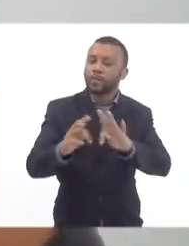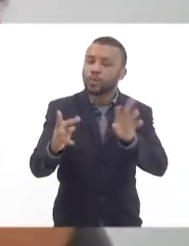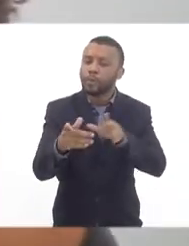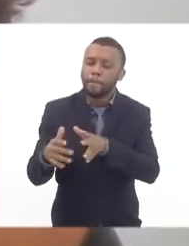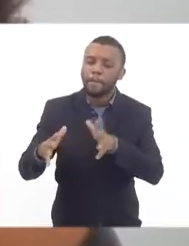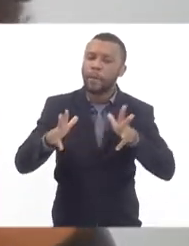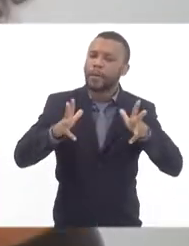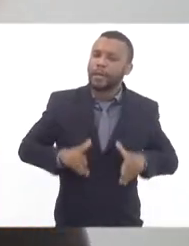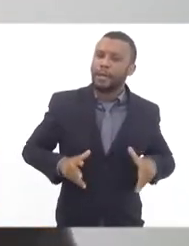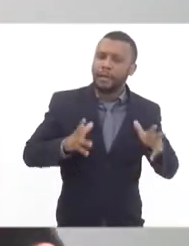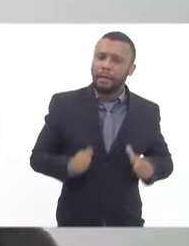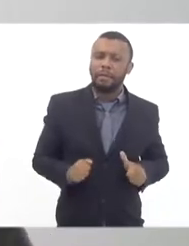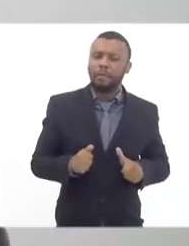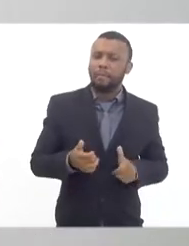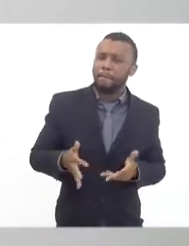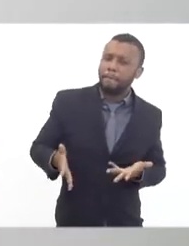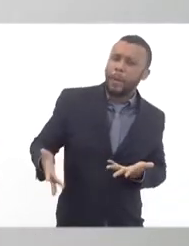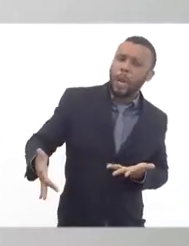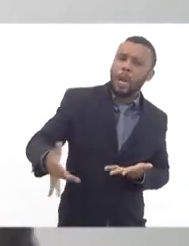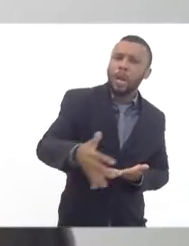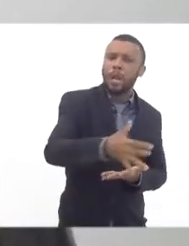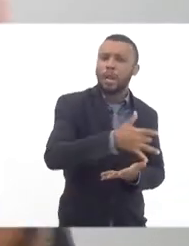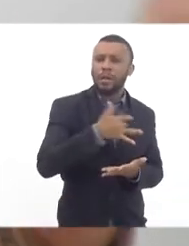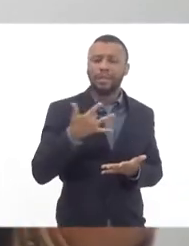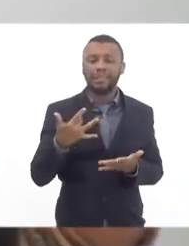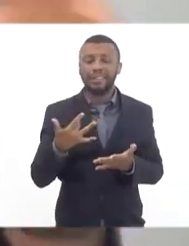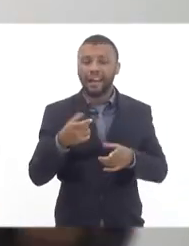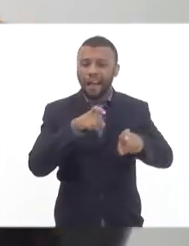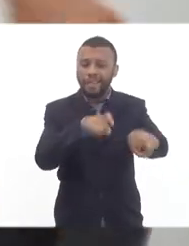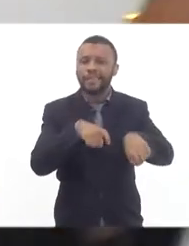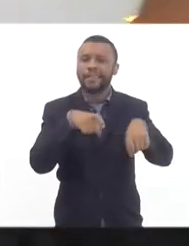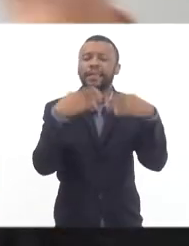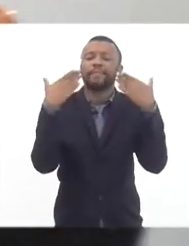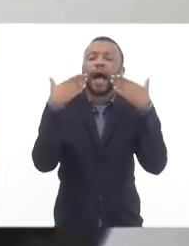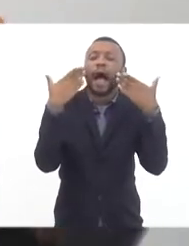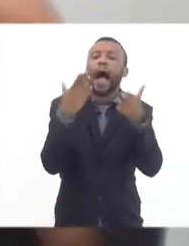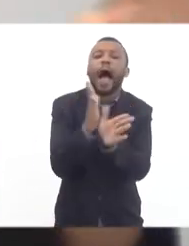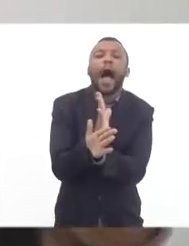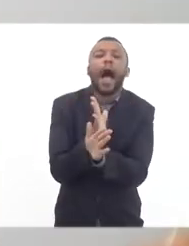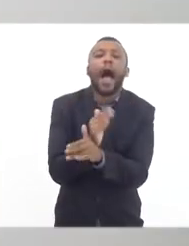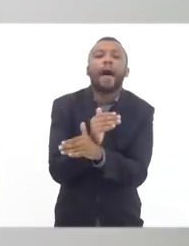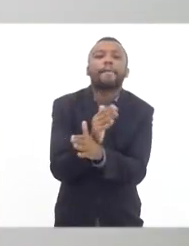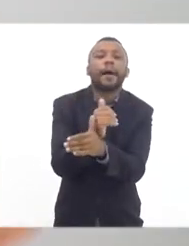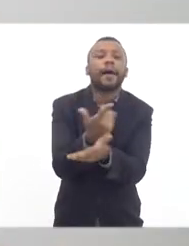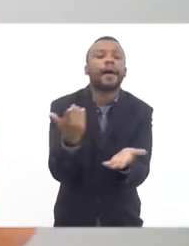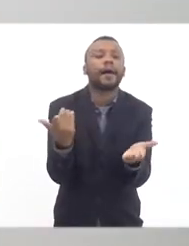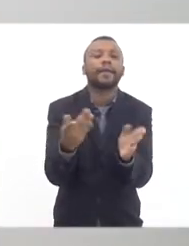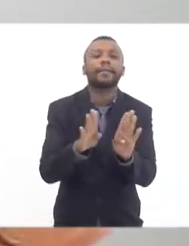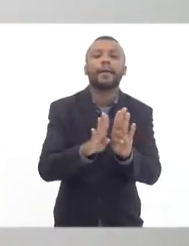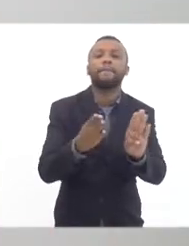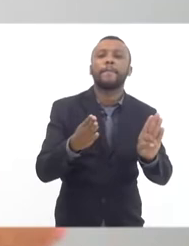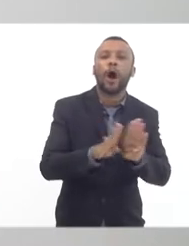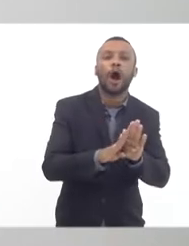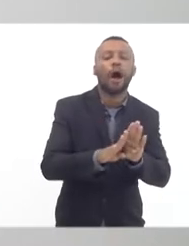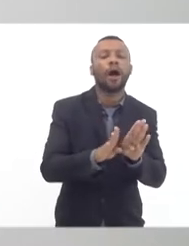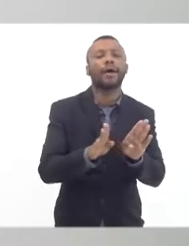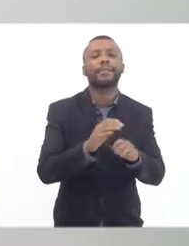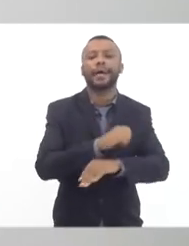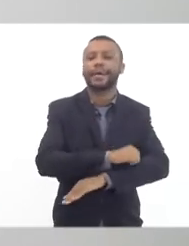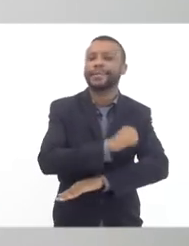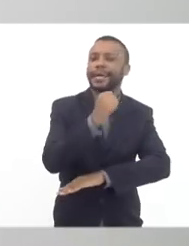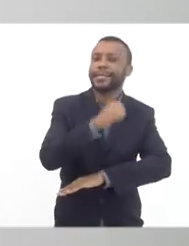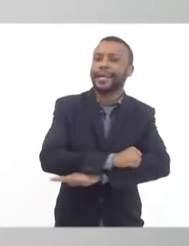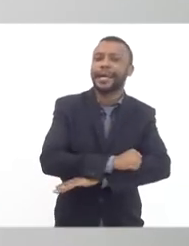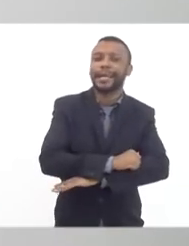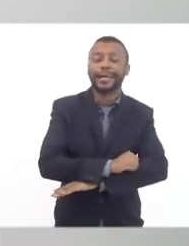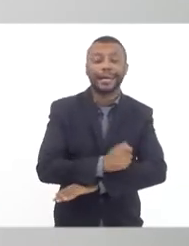móveis bonitos que tinha lá e tal. A fazenda estava toda aberta, janela, porta, capela. Não tinha ninguém do